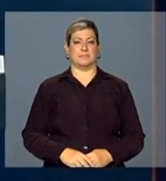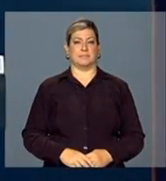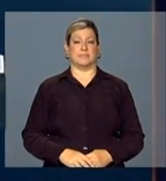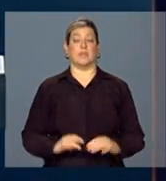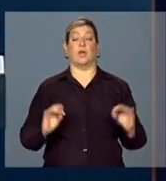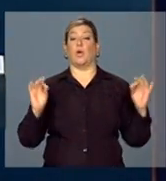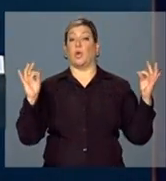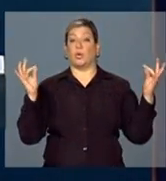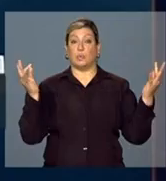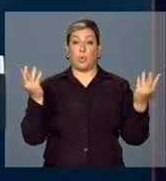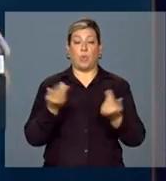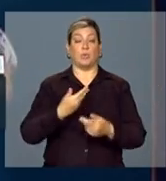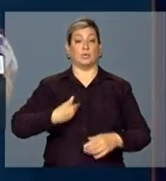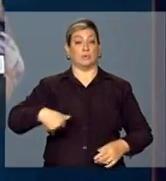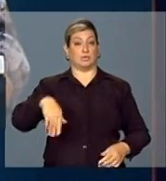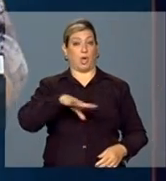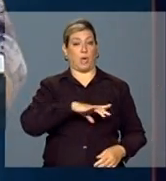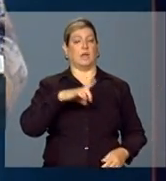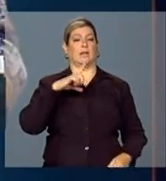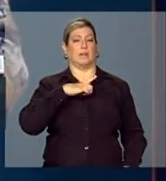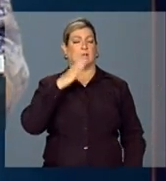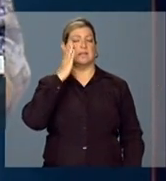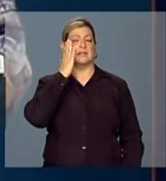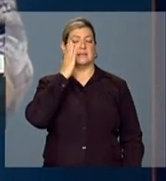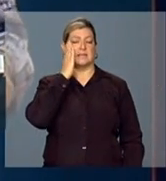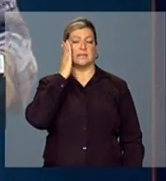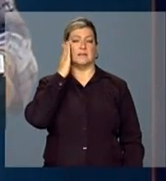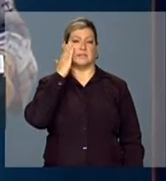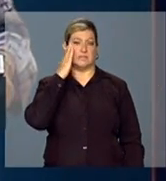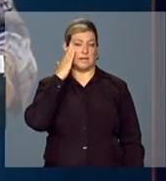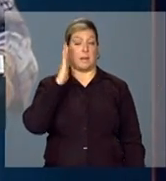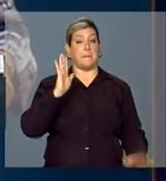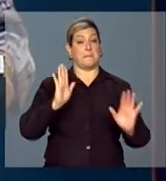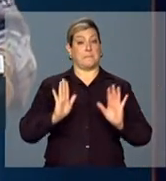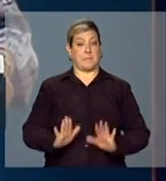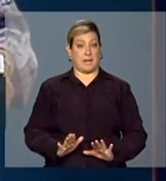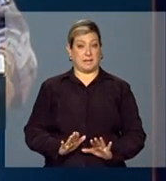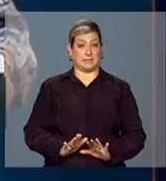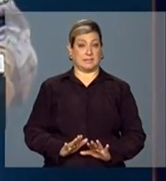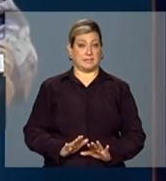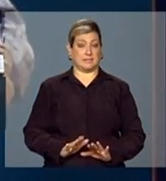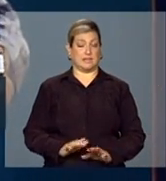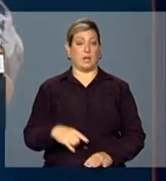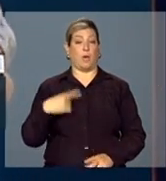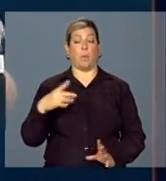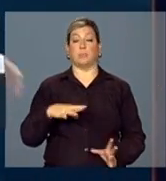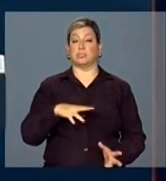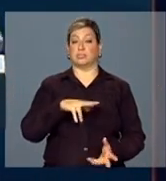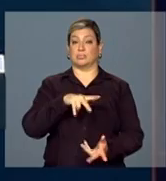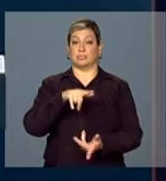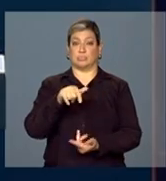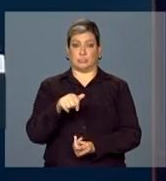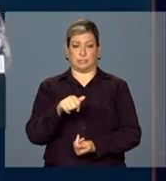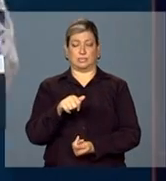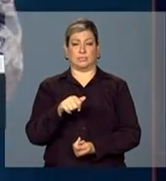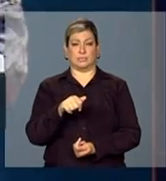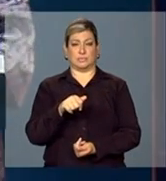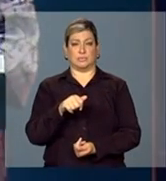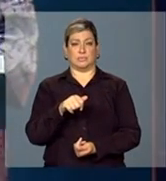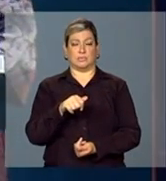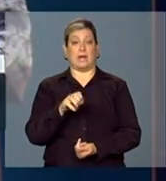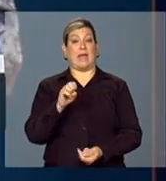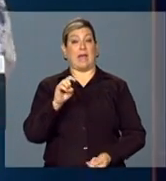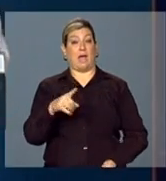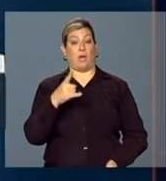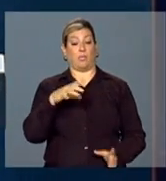Todos nós temos consciência, no entanto, que o mundo é um